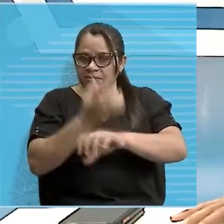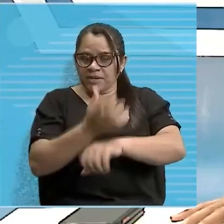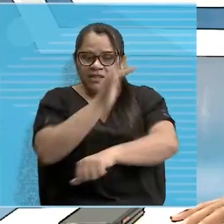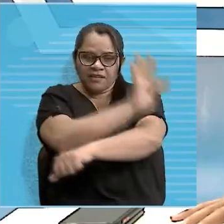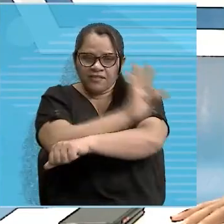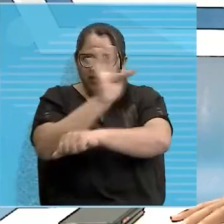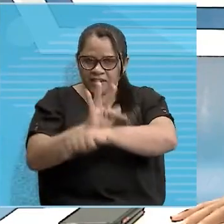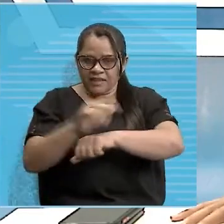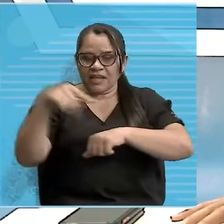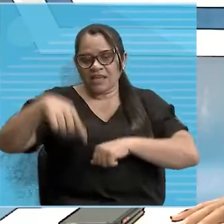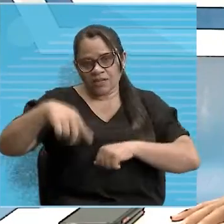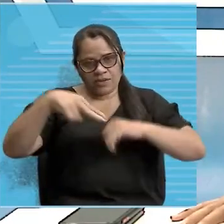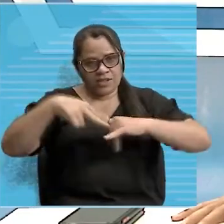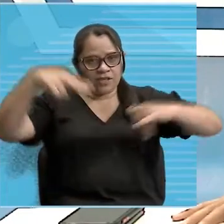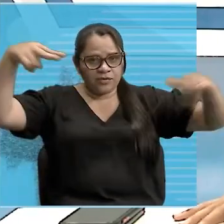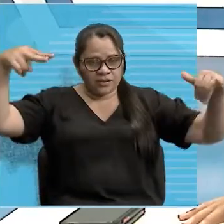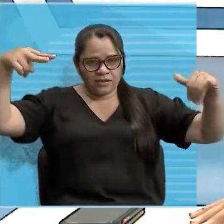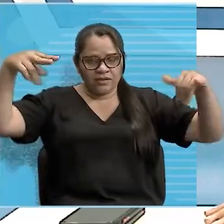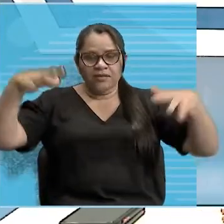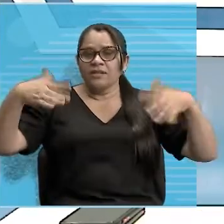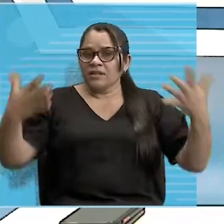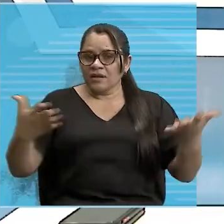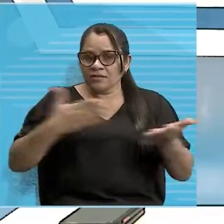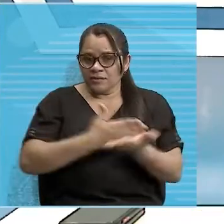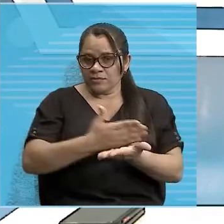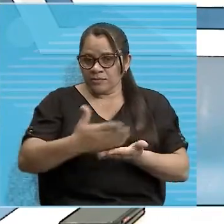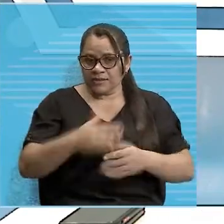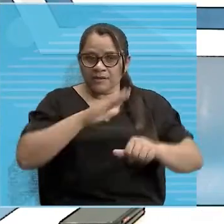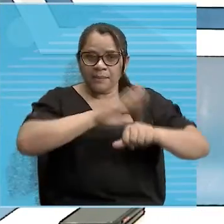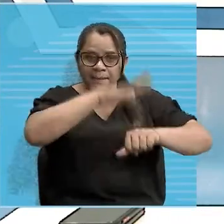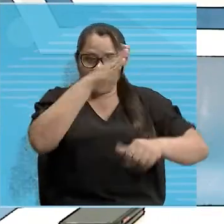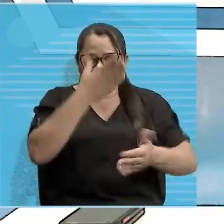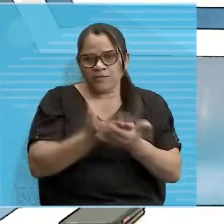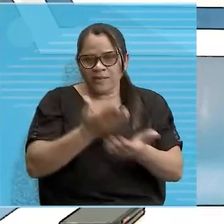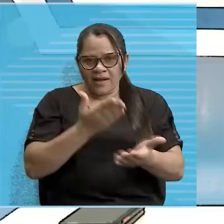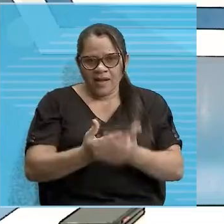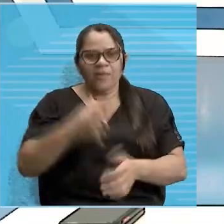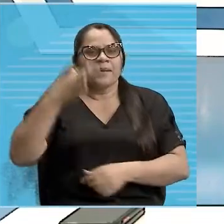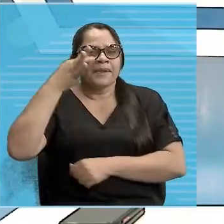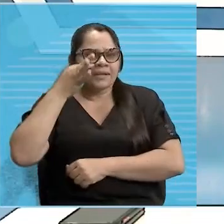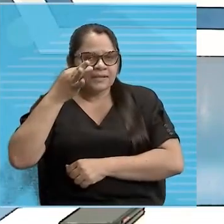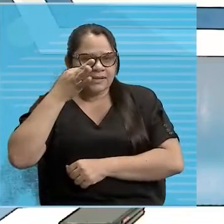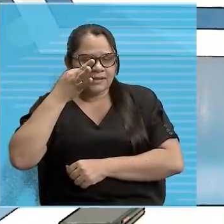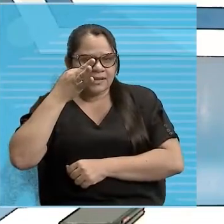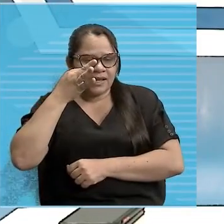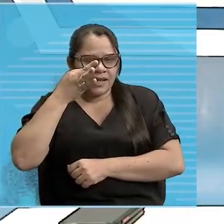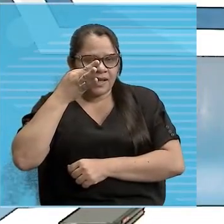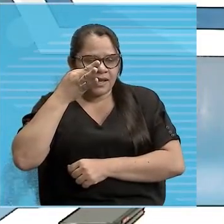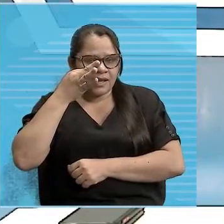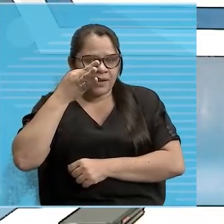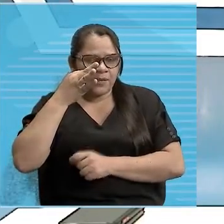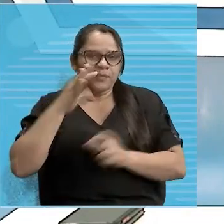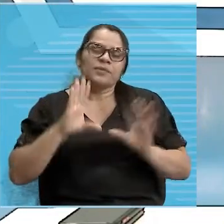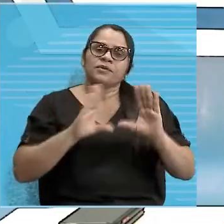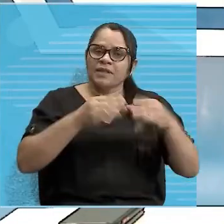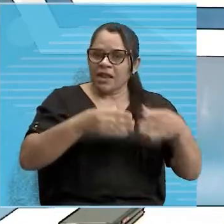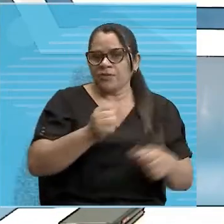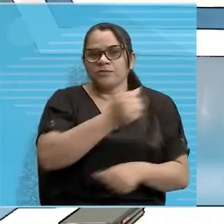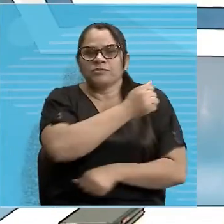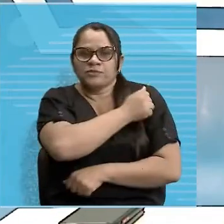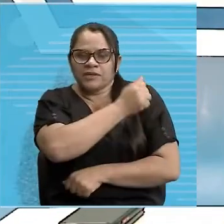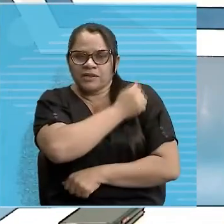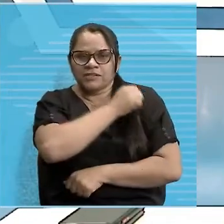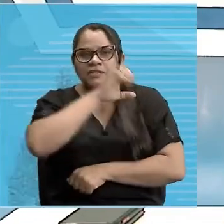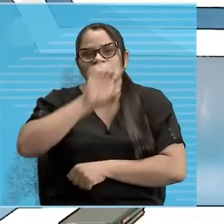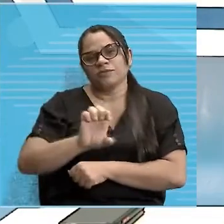do canal Educação. E a gente está começando mais uma aula presencial da turma da EJA, sexta